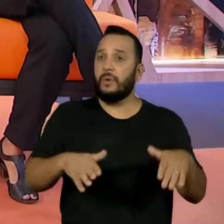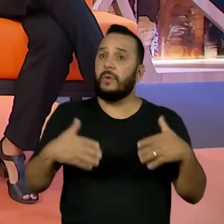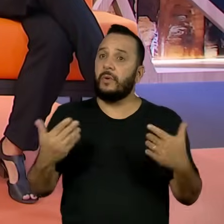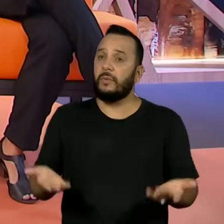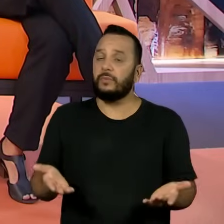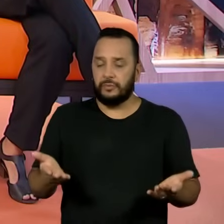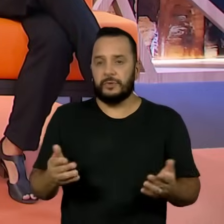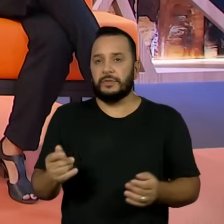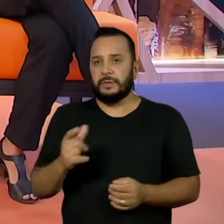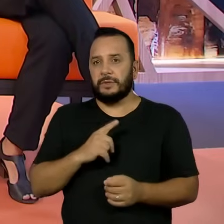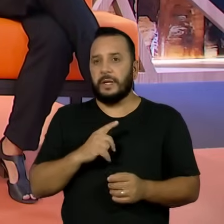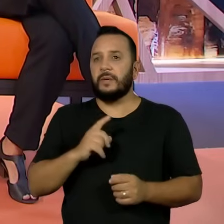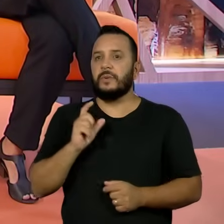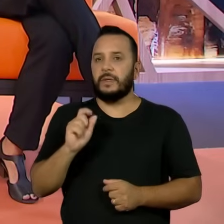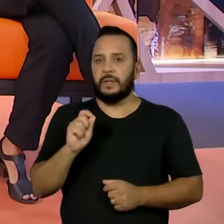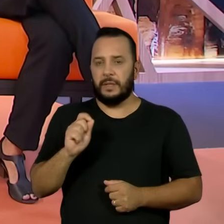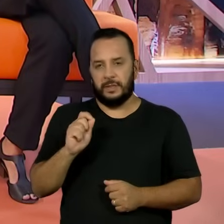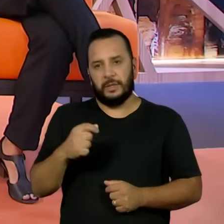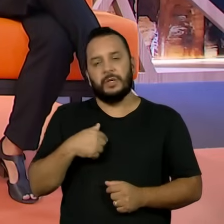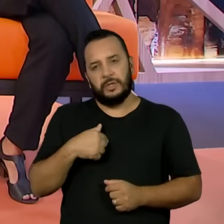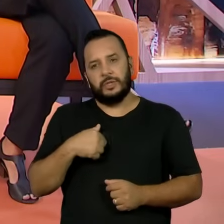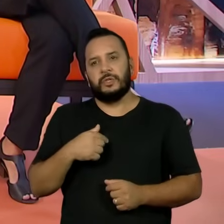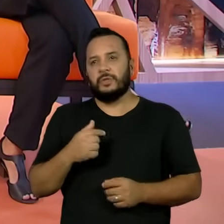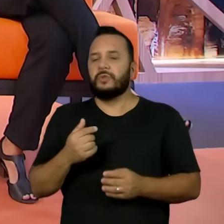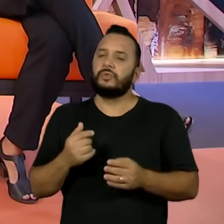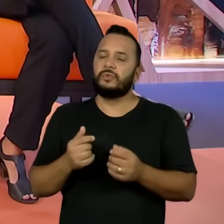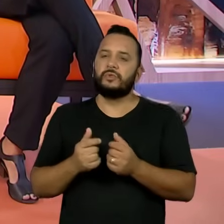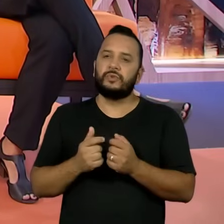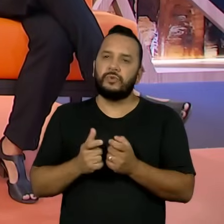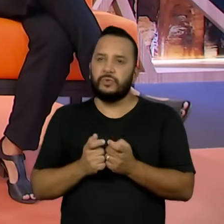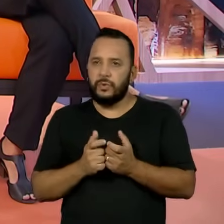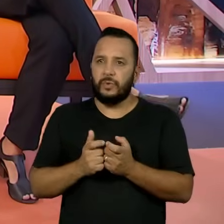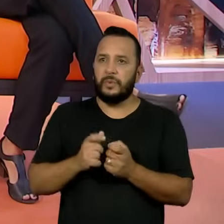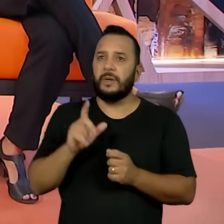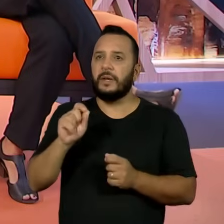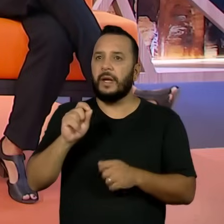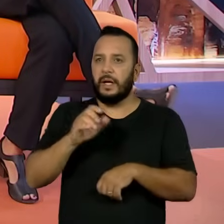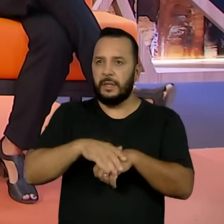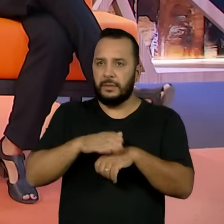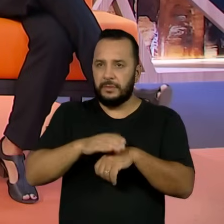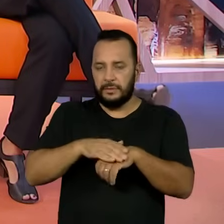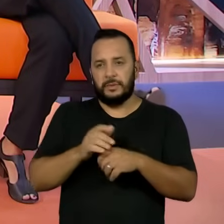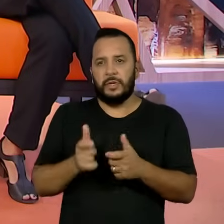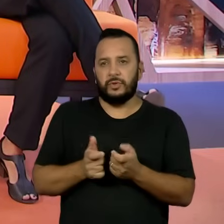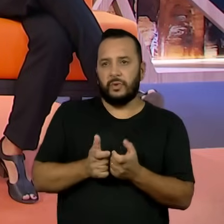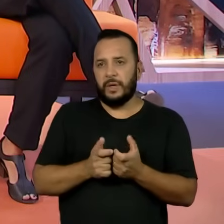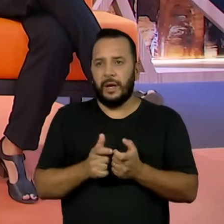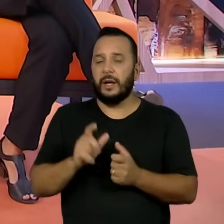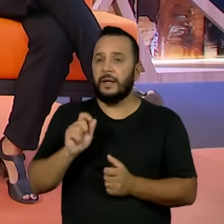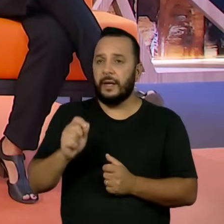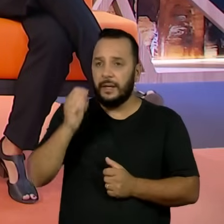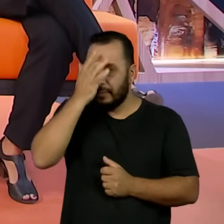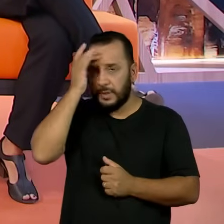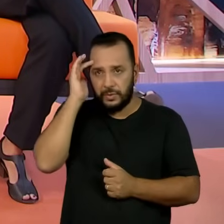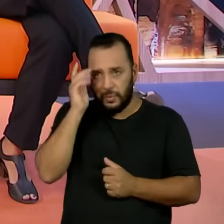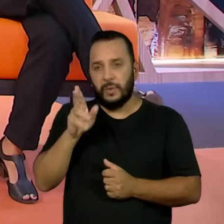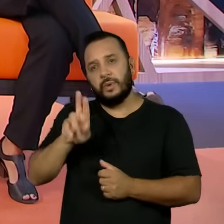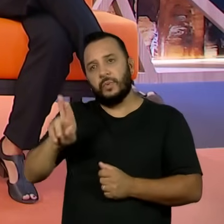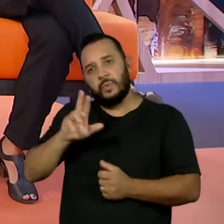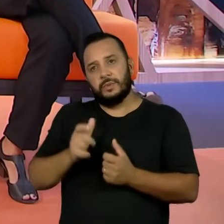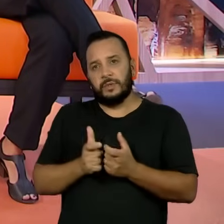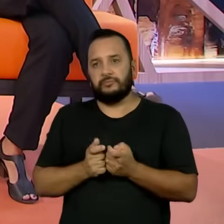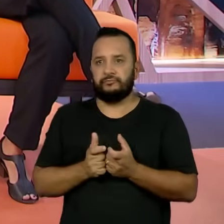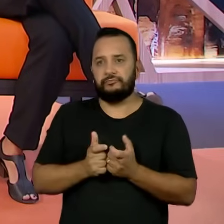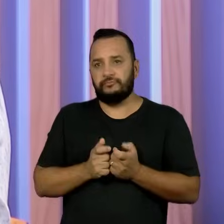vão estar. Ou seja, isso diz respeito ao acesso, quem vai jogar, qual é o público final que joga, né? Porque a gente sabe que a plataforma